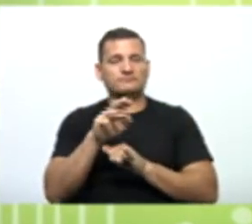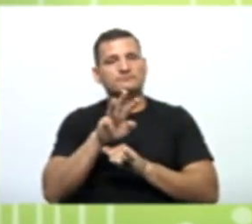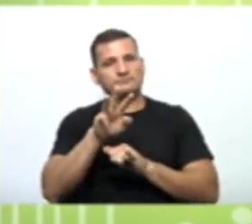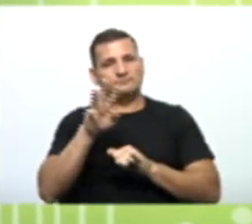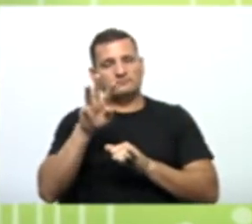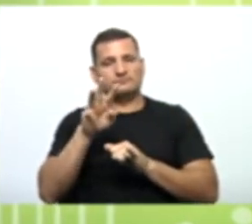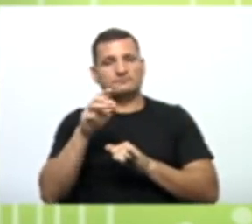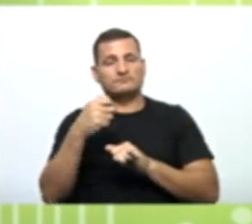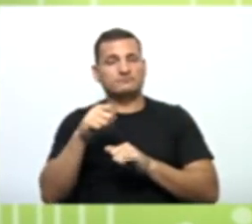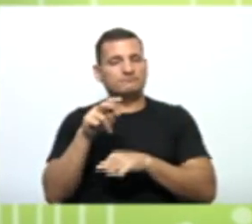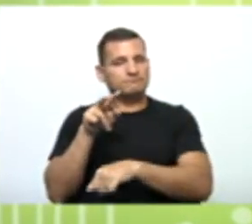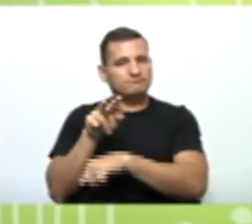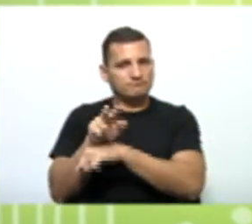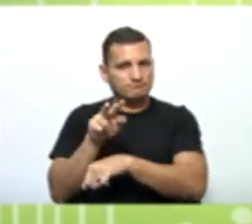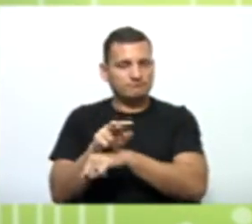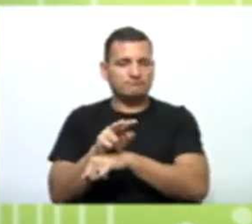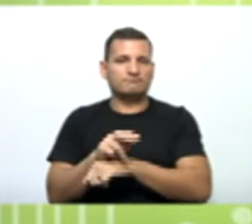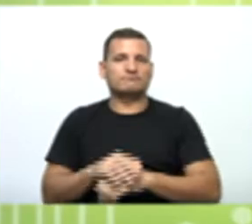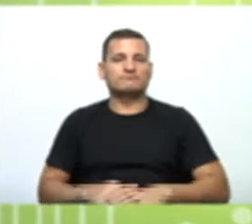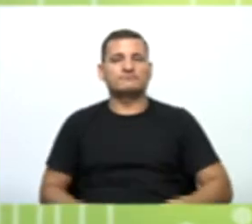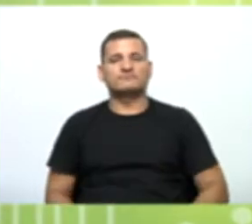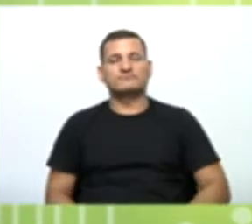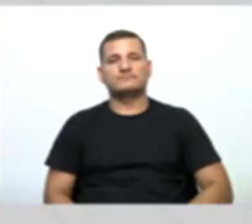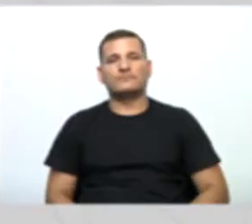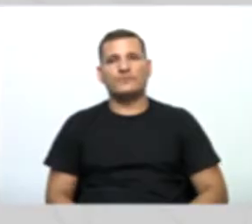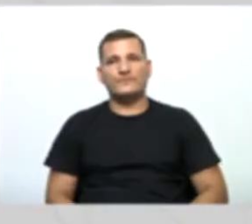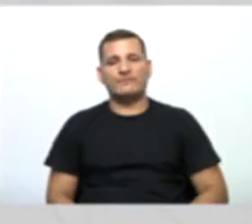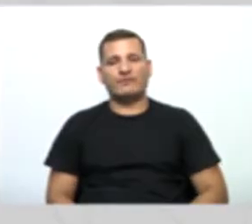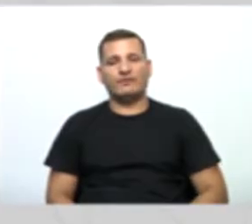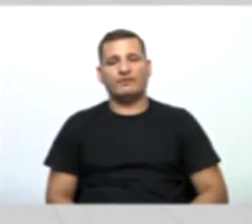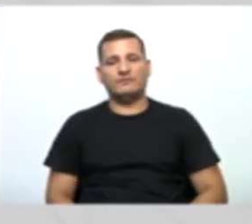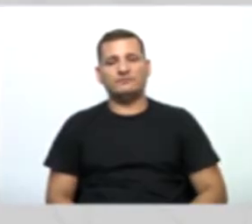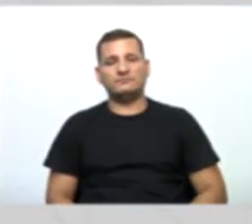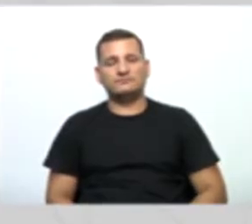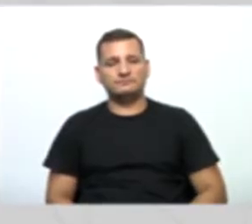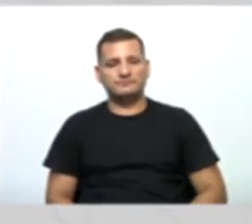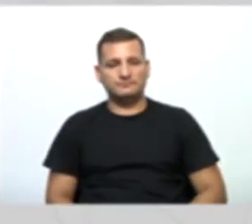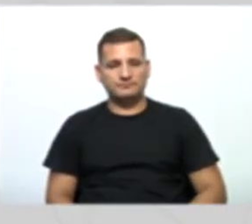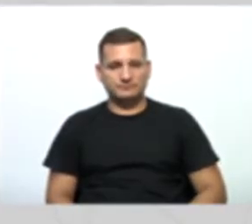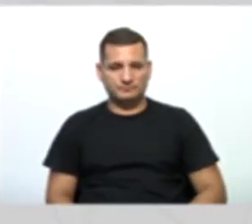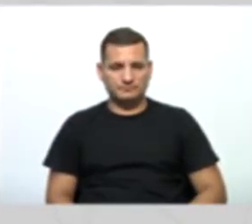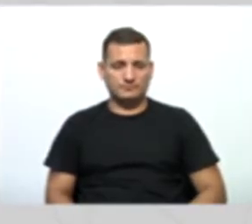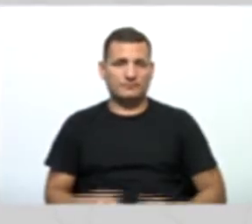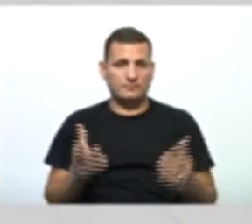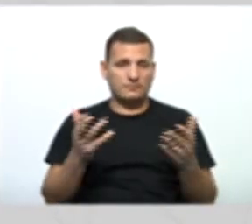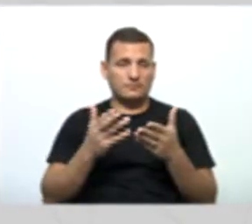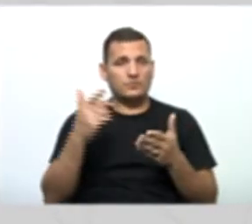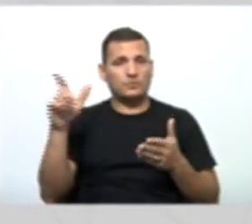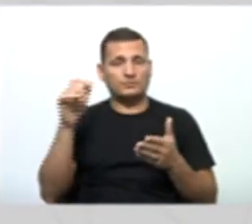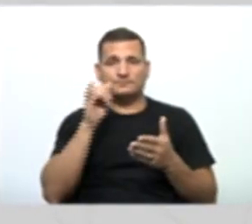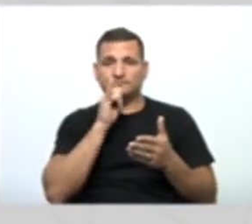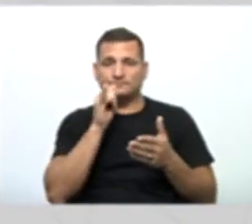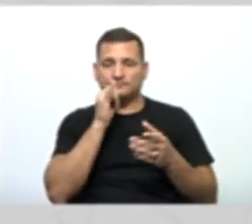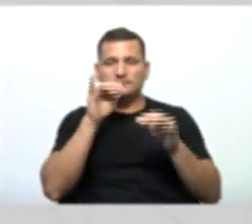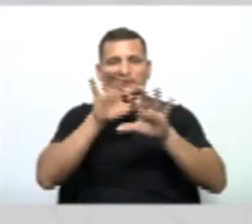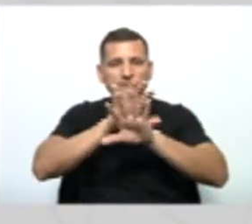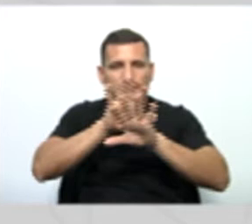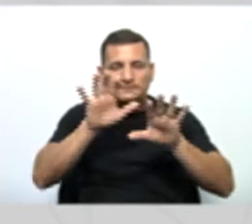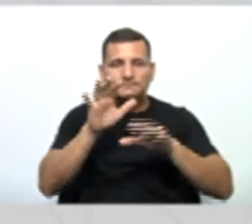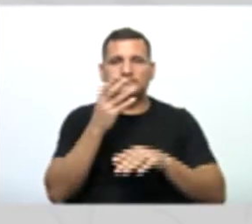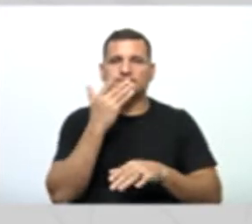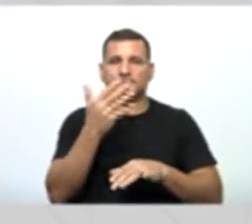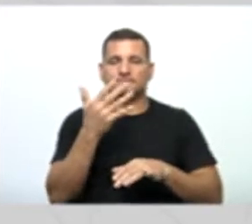que ser preservada. Então, vamos lá, continuando aqui, nós vamos ver outro exemplo de contraste. Ó. Veja bem aqui,